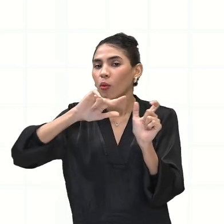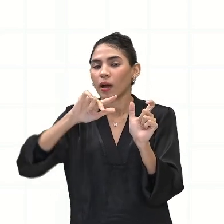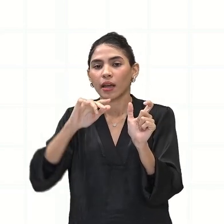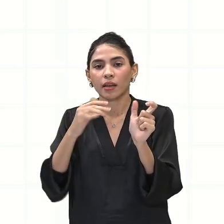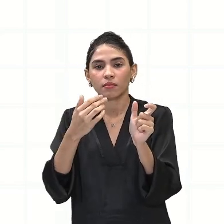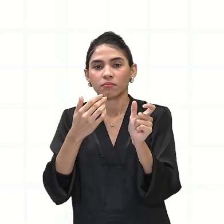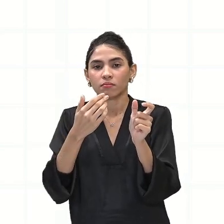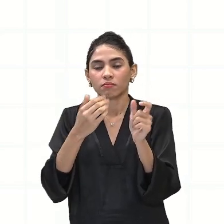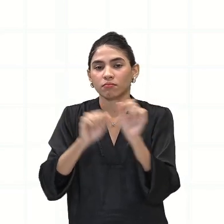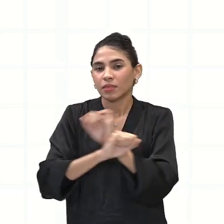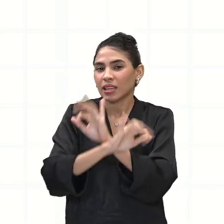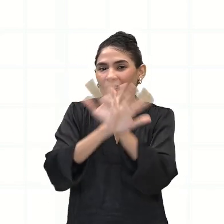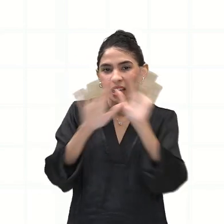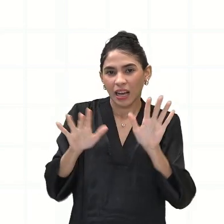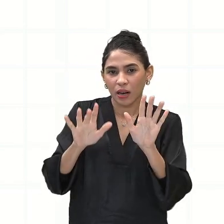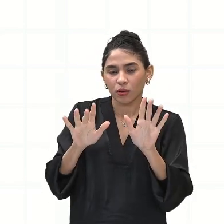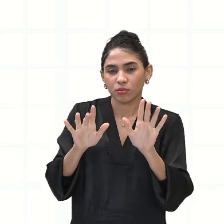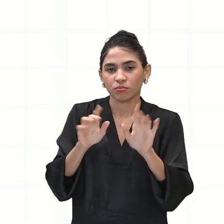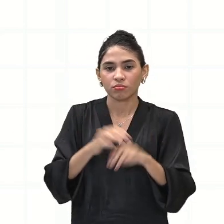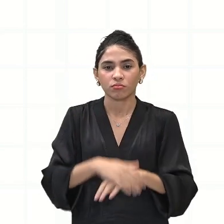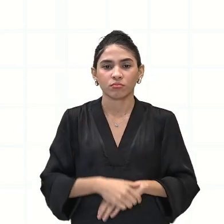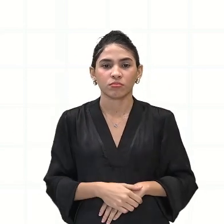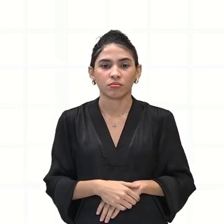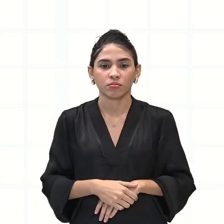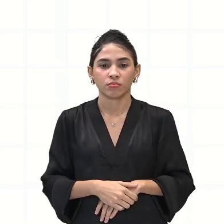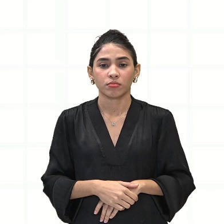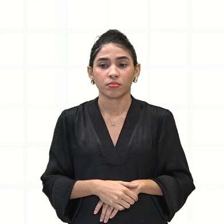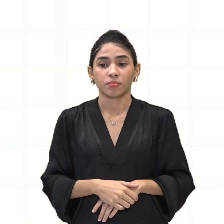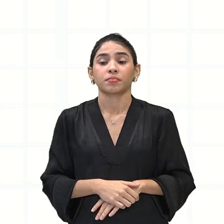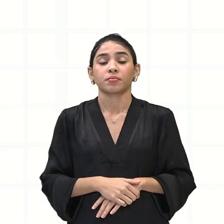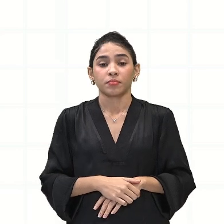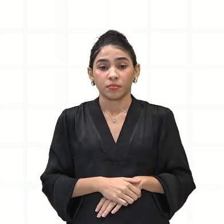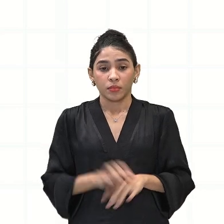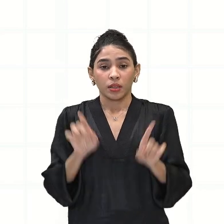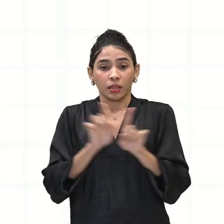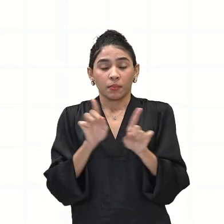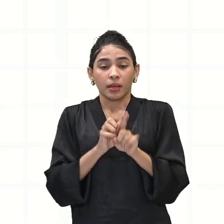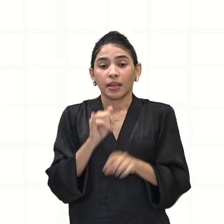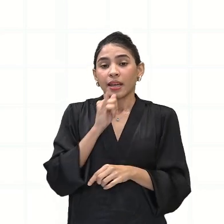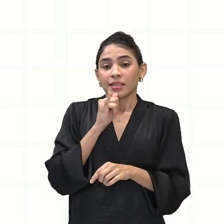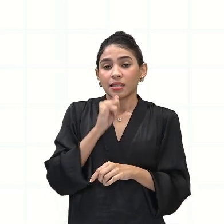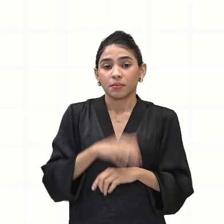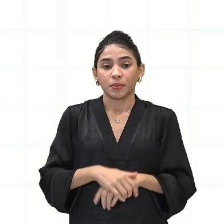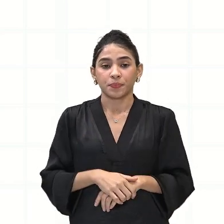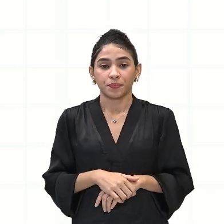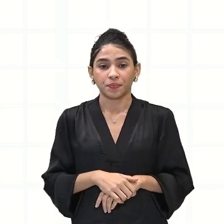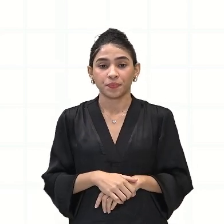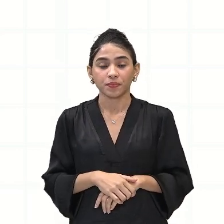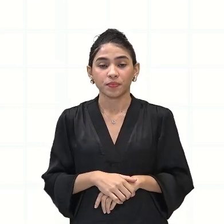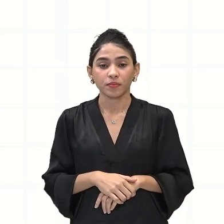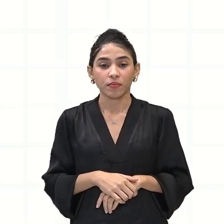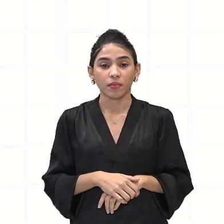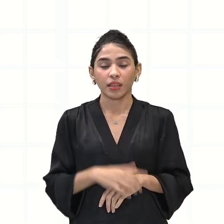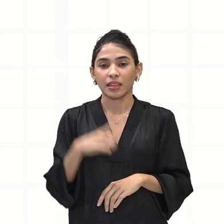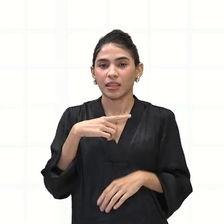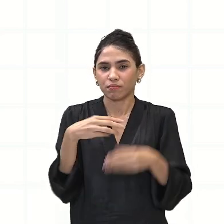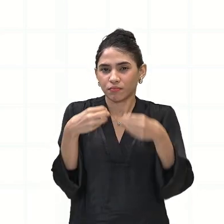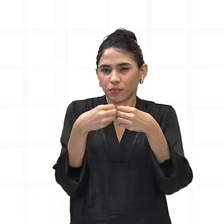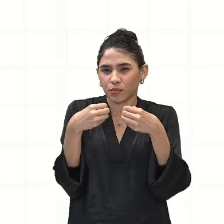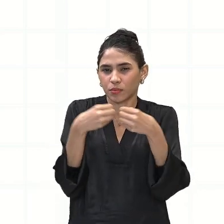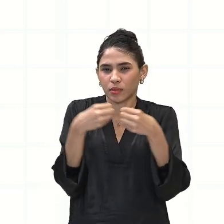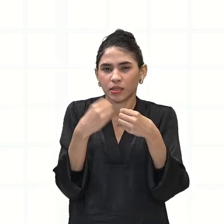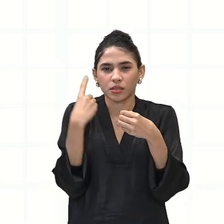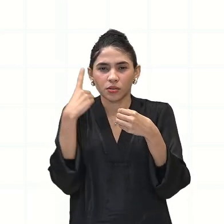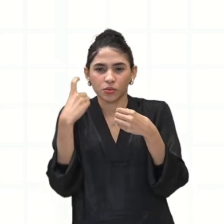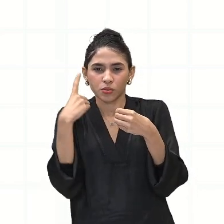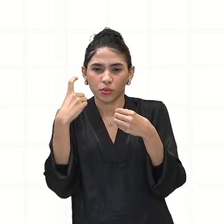forma muito clara, ao mesmo tempo em que eles têm essa proximidade sonora,